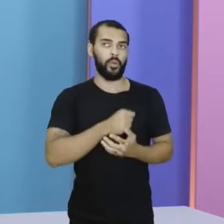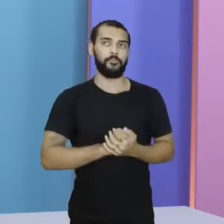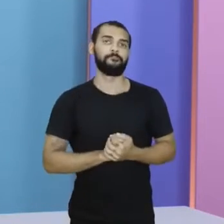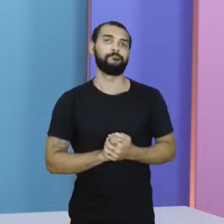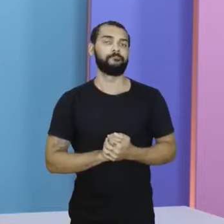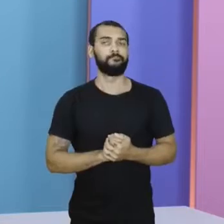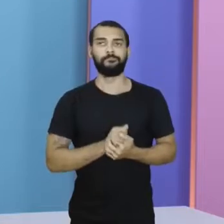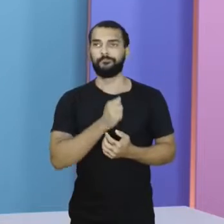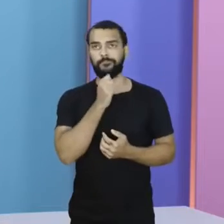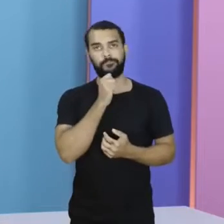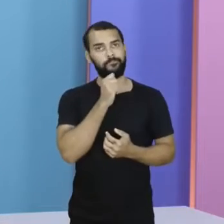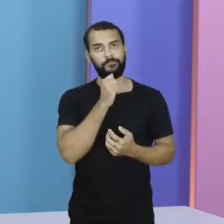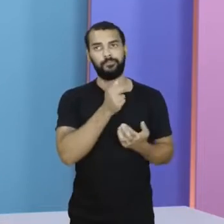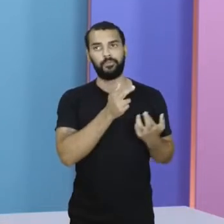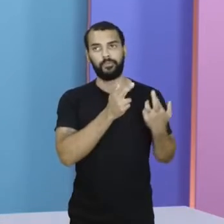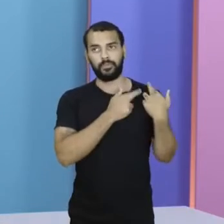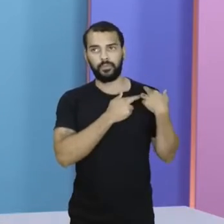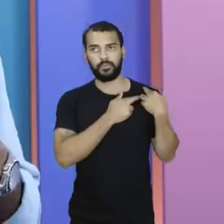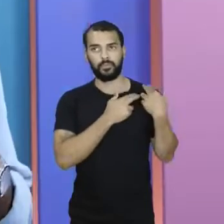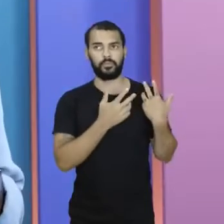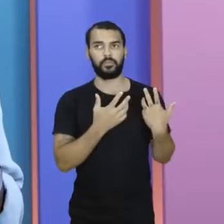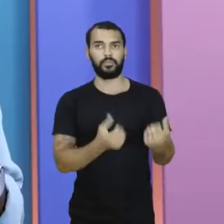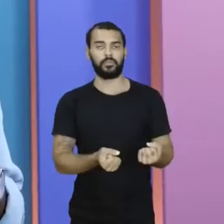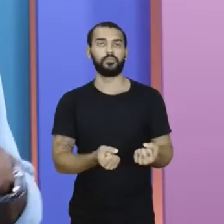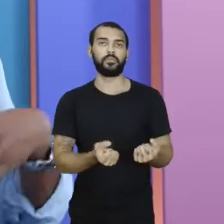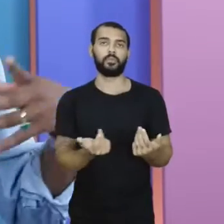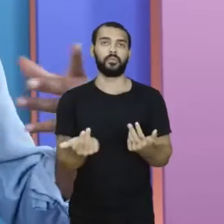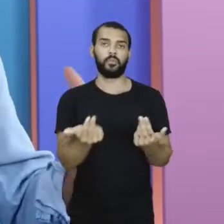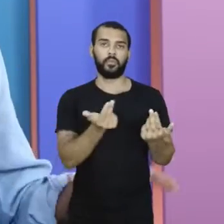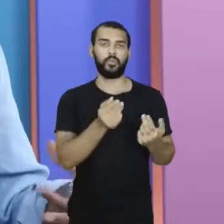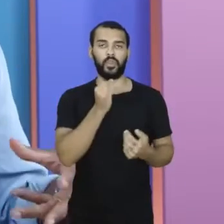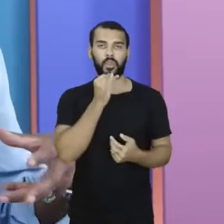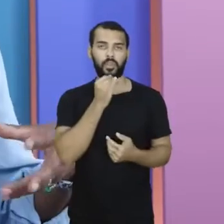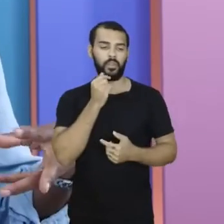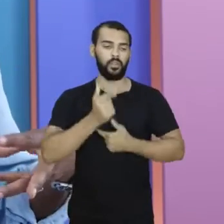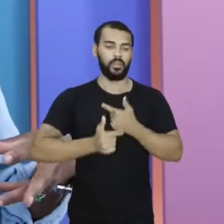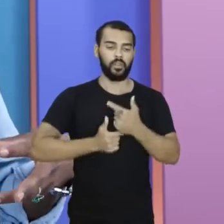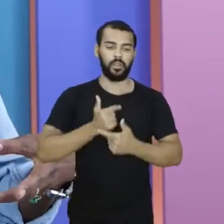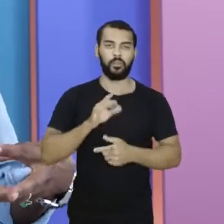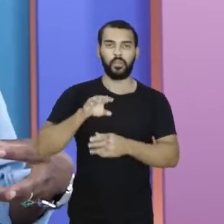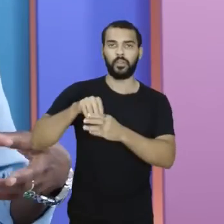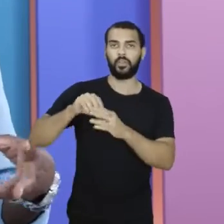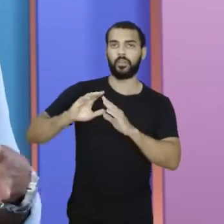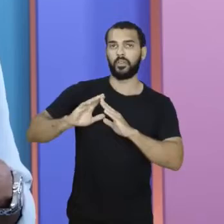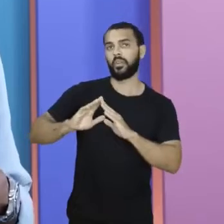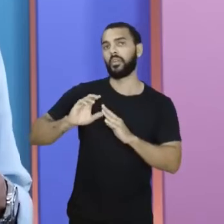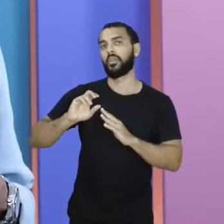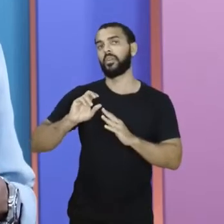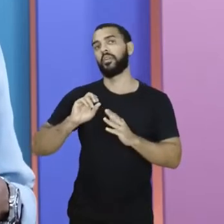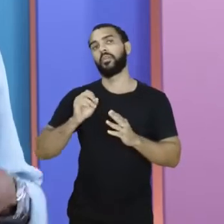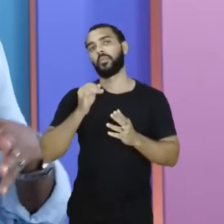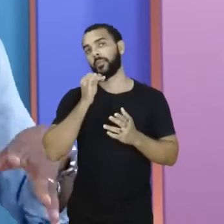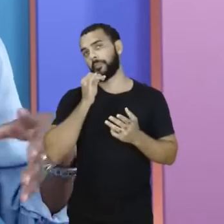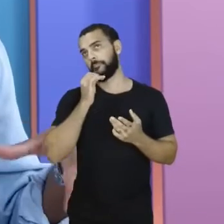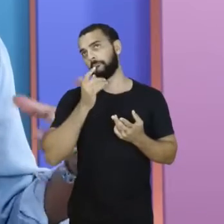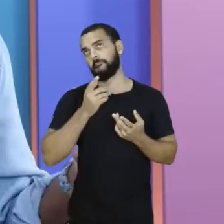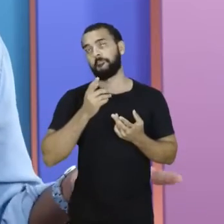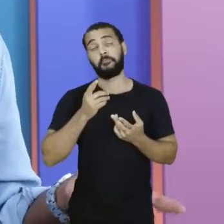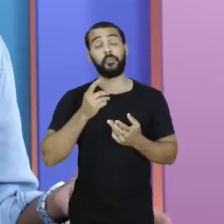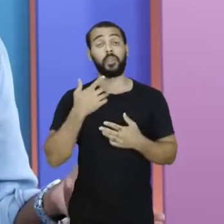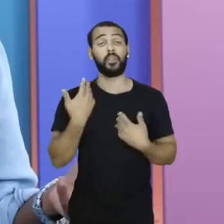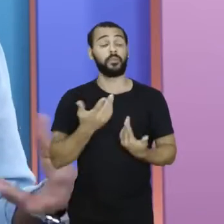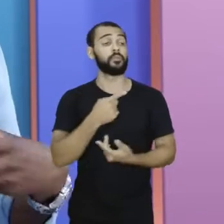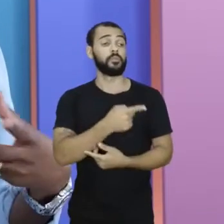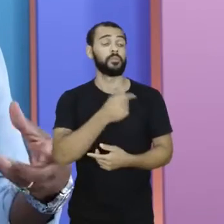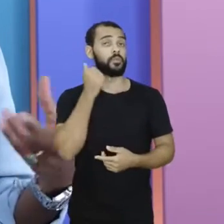não se responsabilizam de forma igual com relação ao trabalho doméstico, com o trabalho na casa. Então, essas mulheres